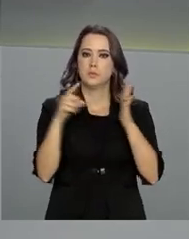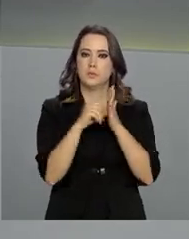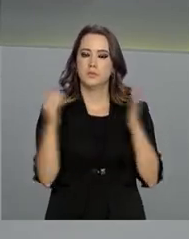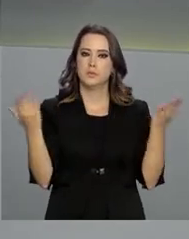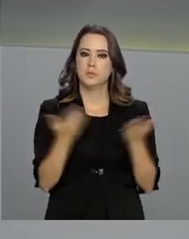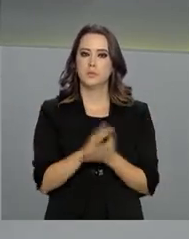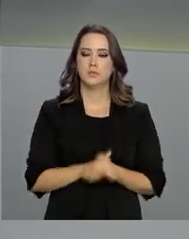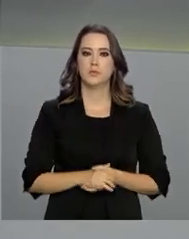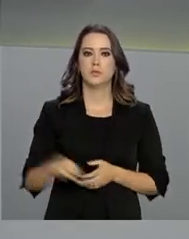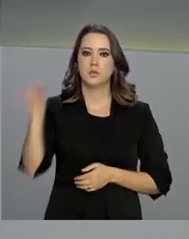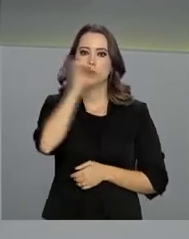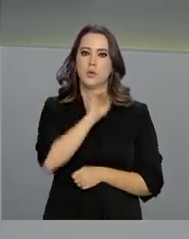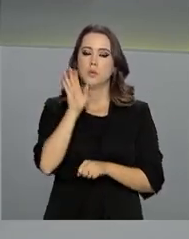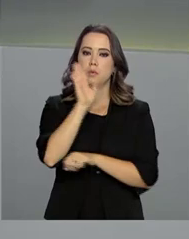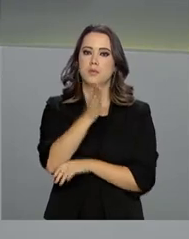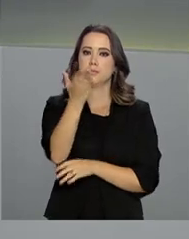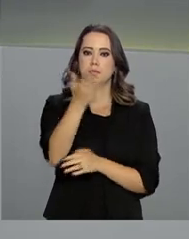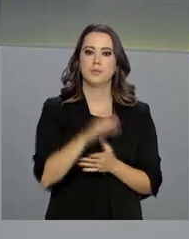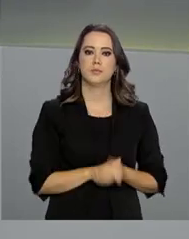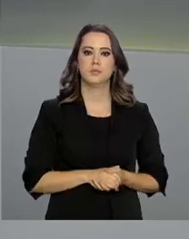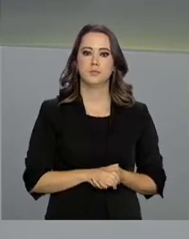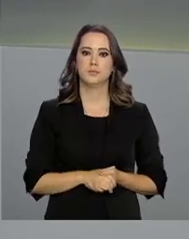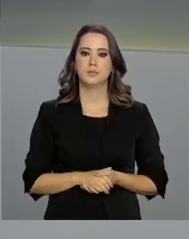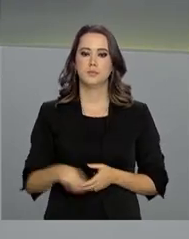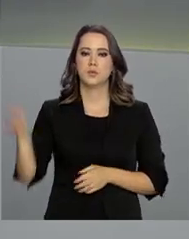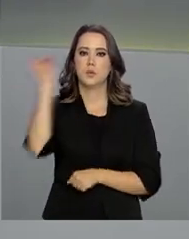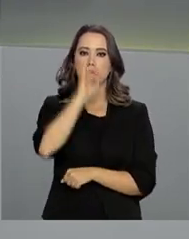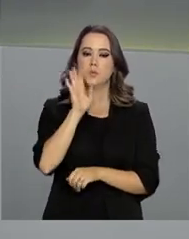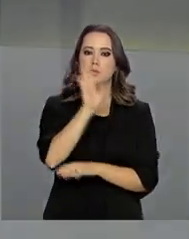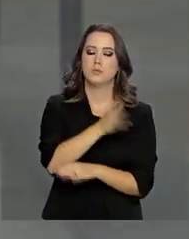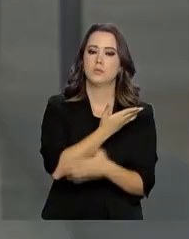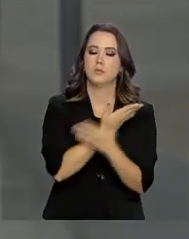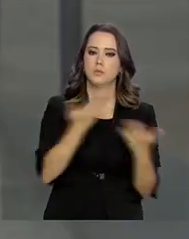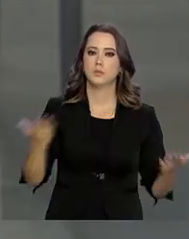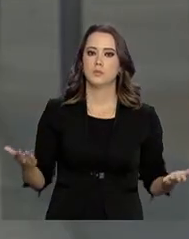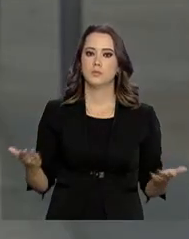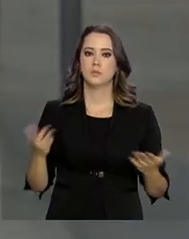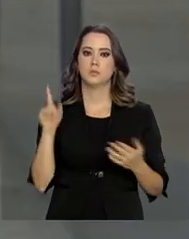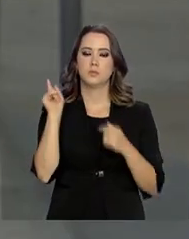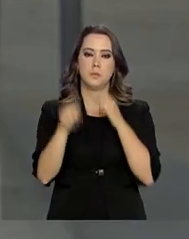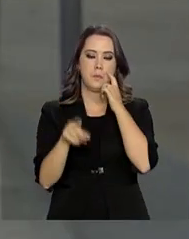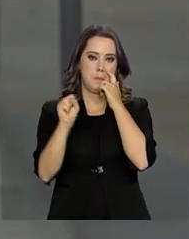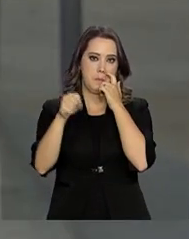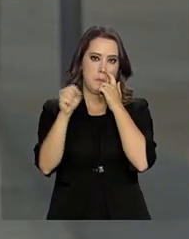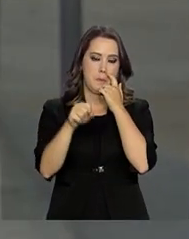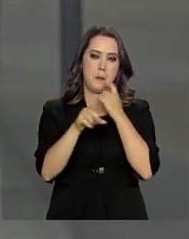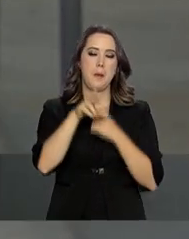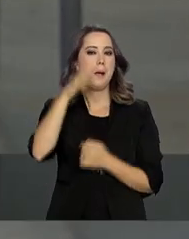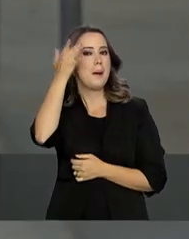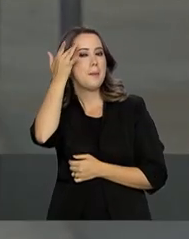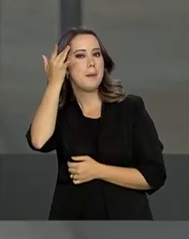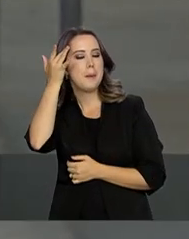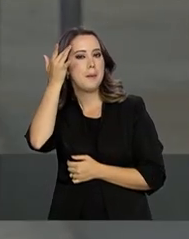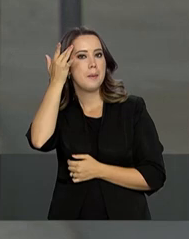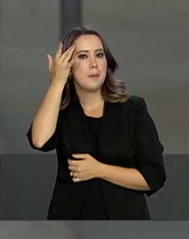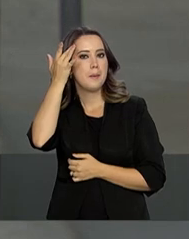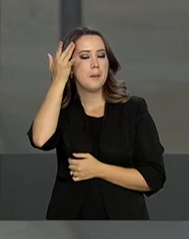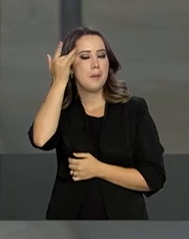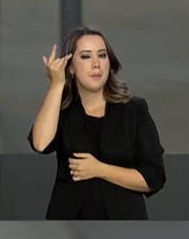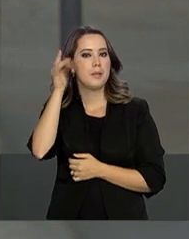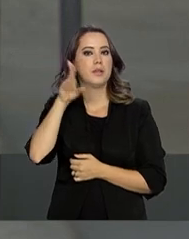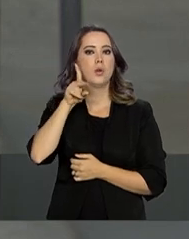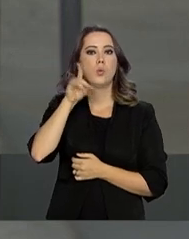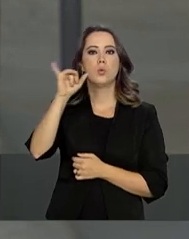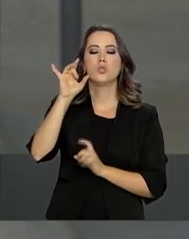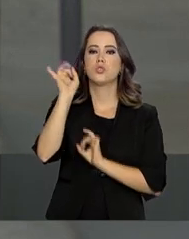planalto boa tarde pablo boa tarde alessandra boa tarde a todos é isso mesmo amanhã é o dia d de mobilização da campanha